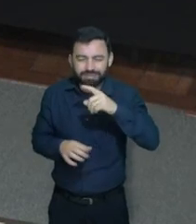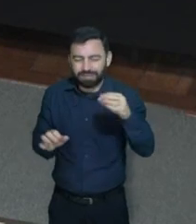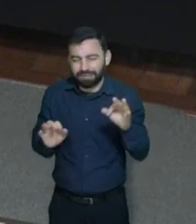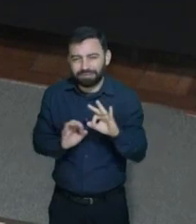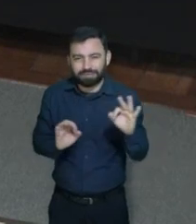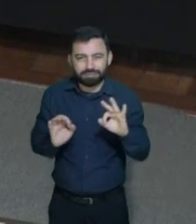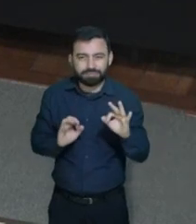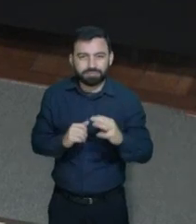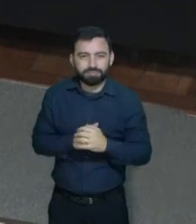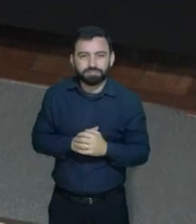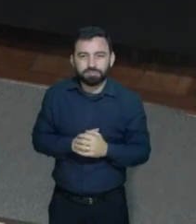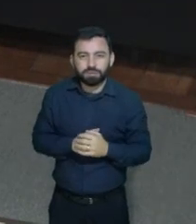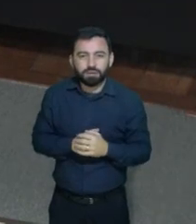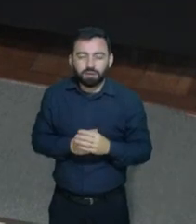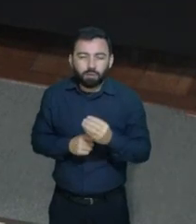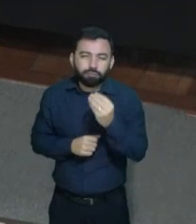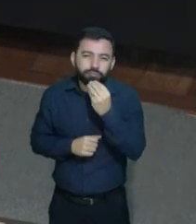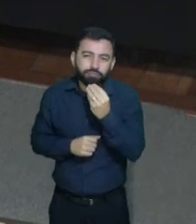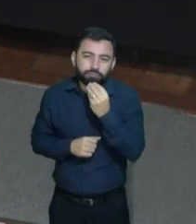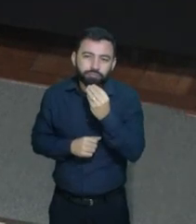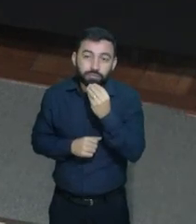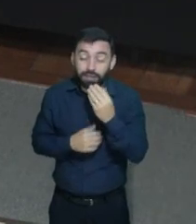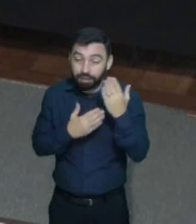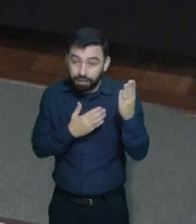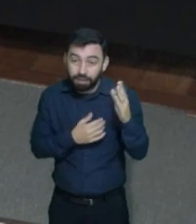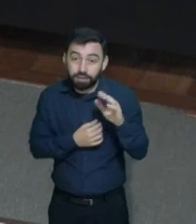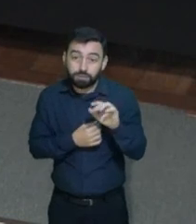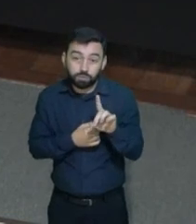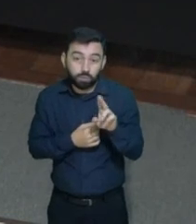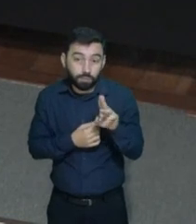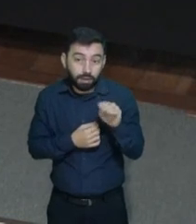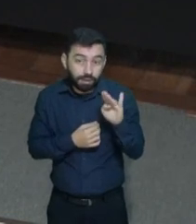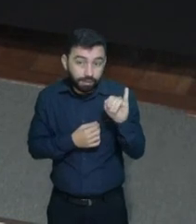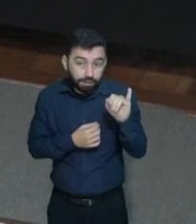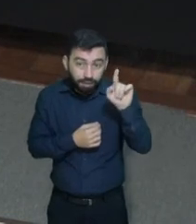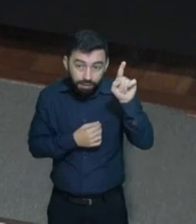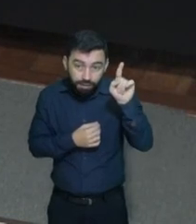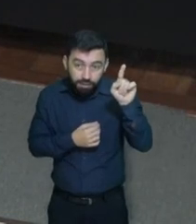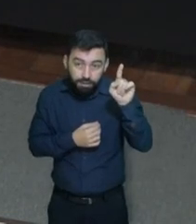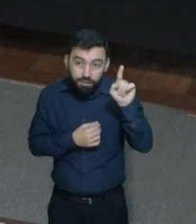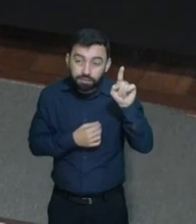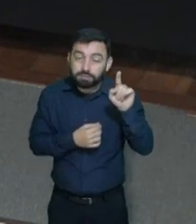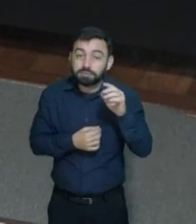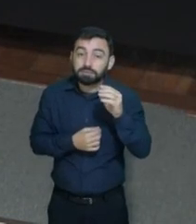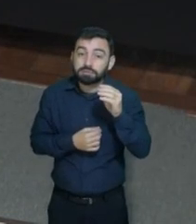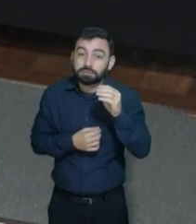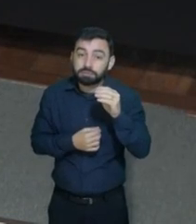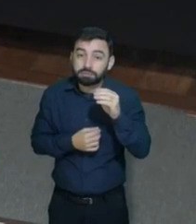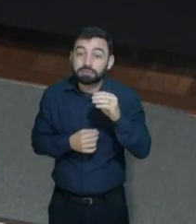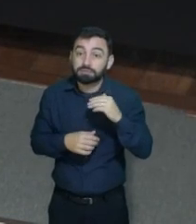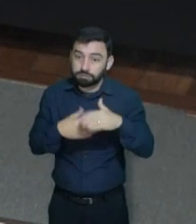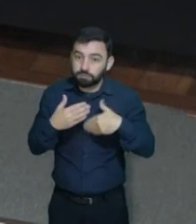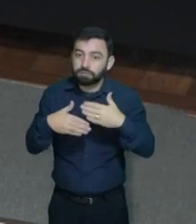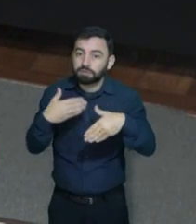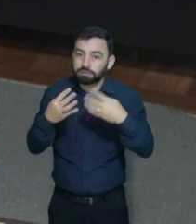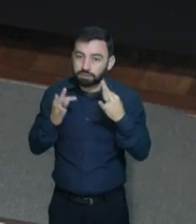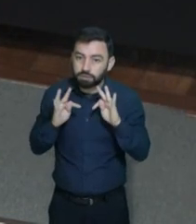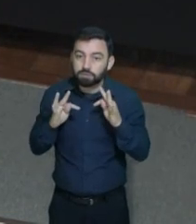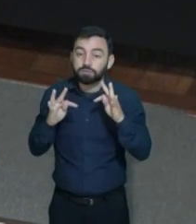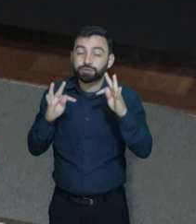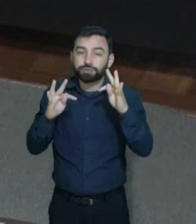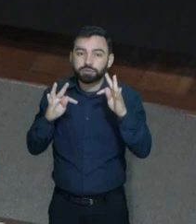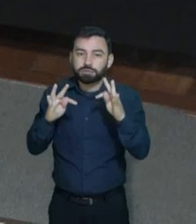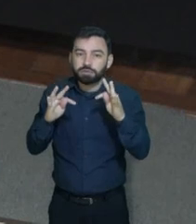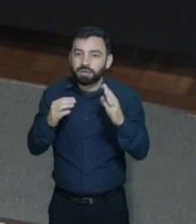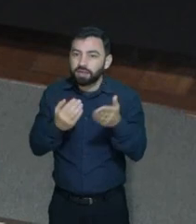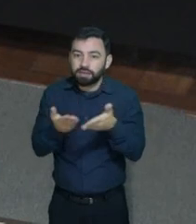o caso da... Porque, lógico, o pessoal da Arábia Saudita e dos Emirados, eles estão desenvolvendo